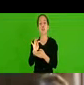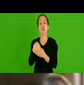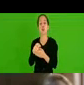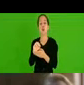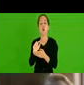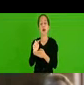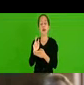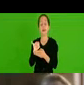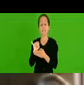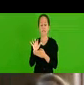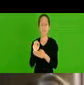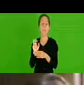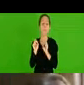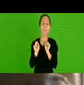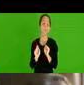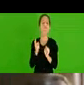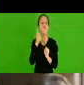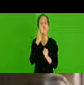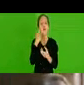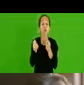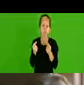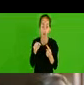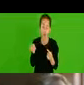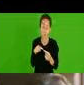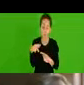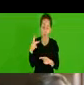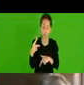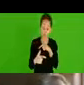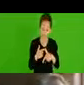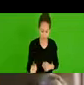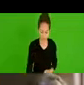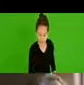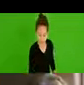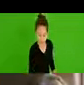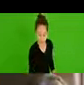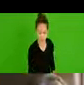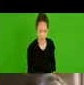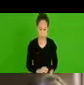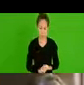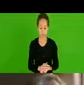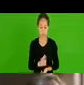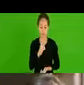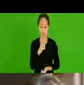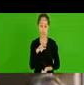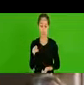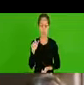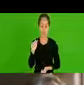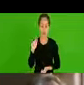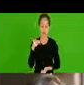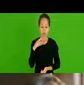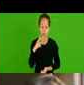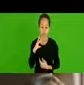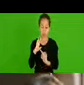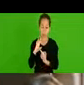dependendo da permanência e do objetivo do seu trabalho. A Linda Smith vai falar o seguinte, dos elementos